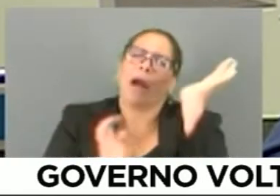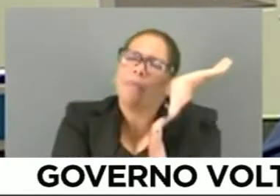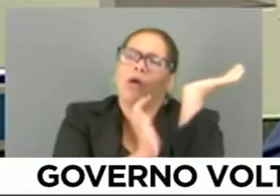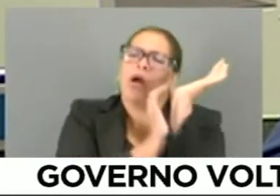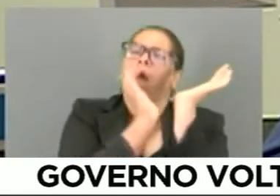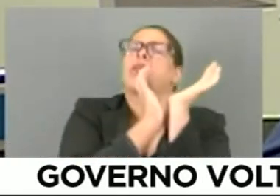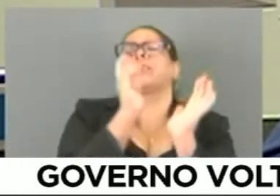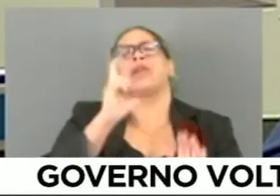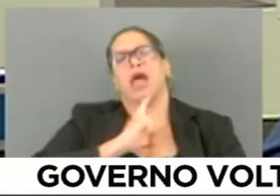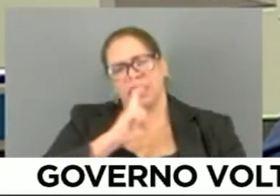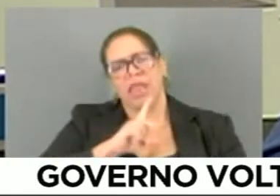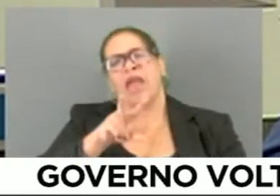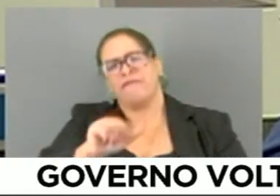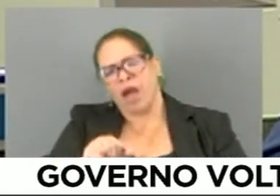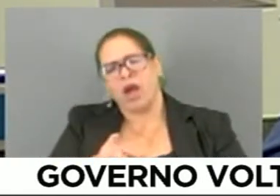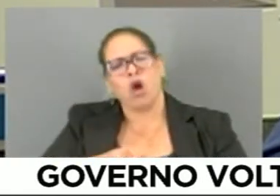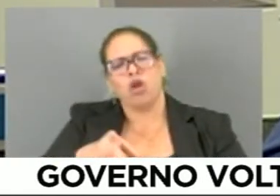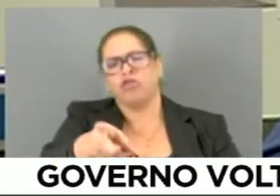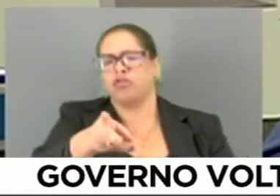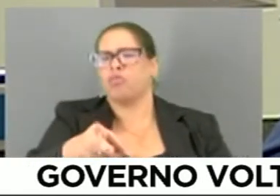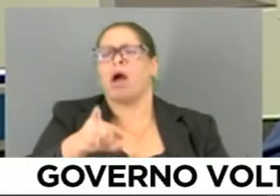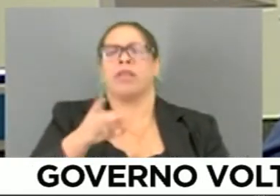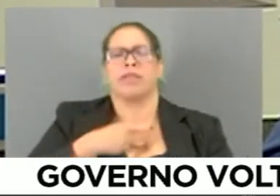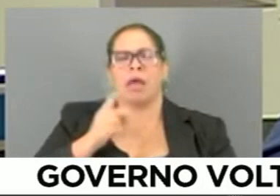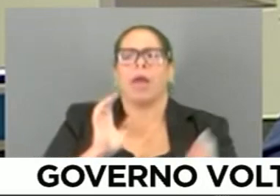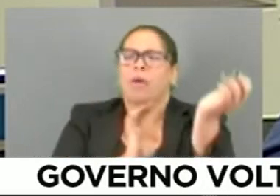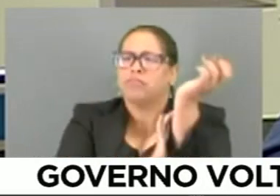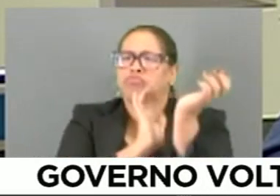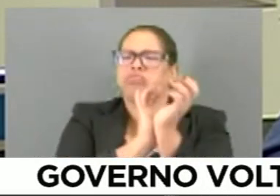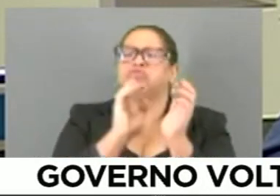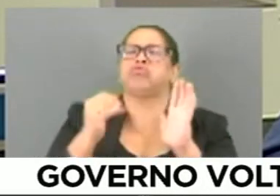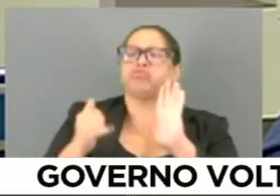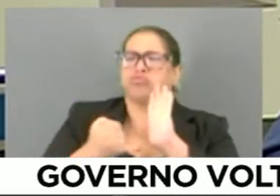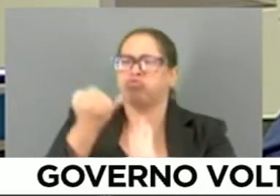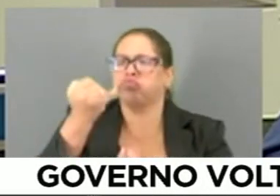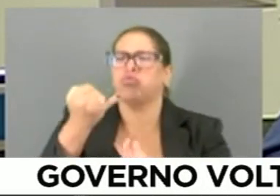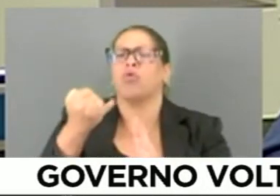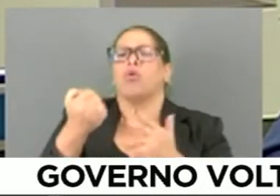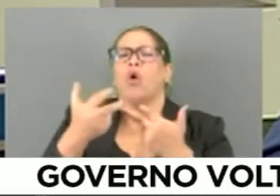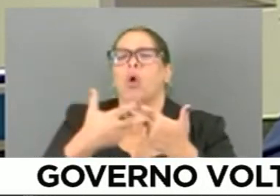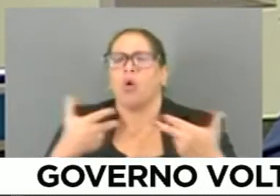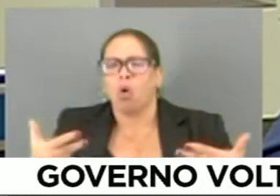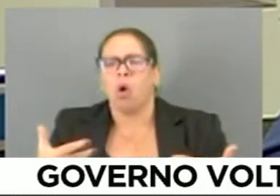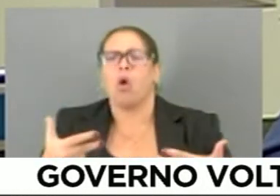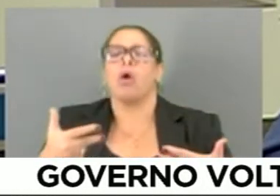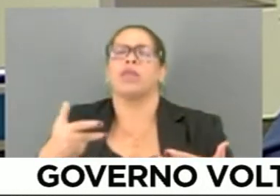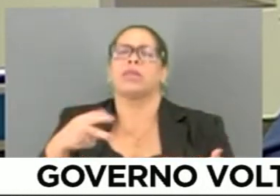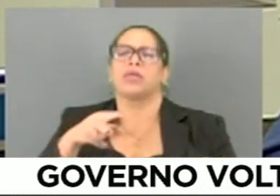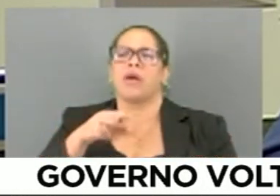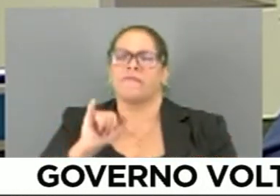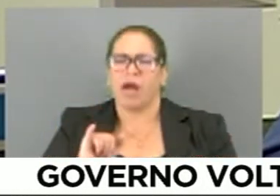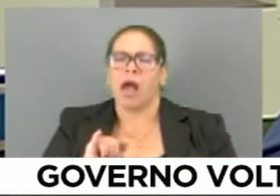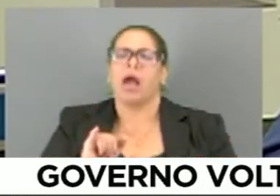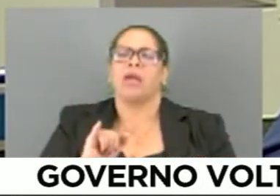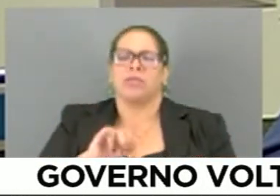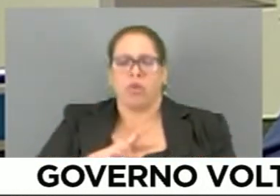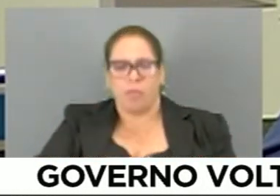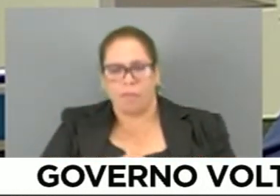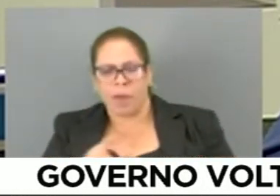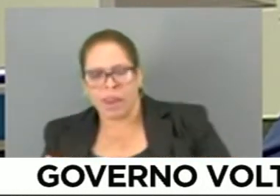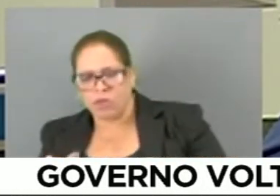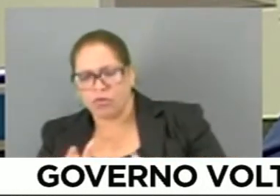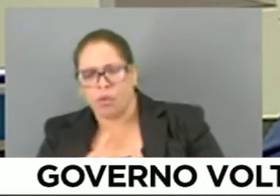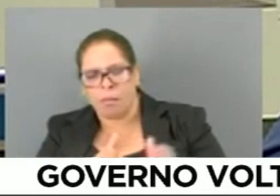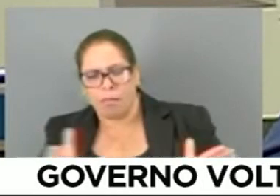proclamadas. Ao contrário, a convivência dos novos tributos com aqueles que já serão extintos durante o período de transição